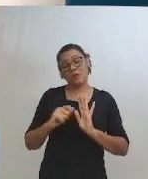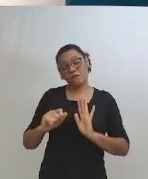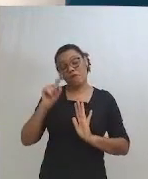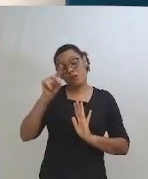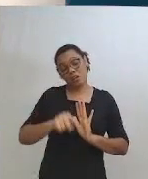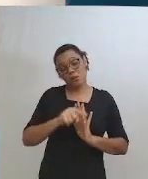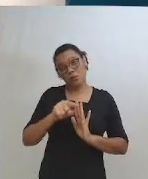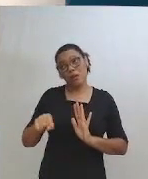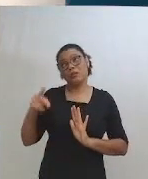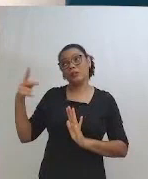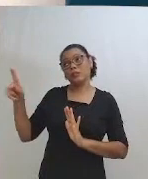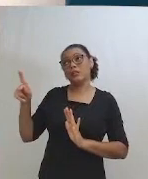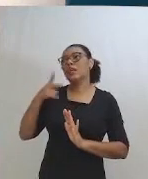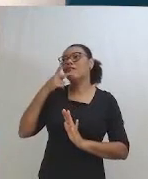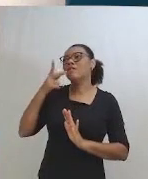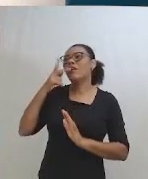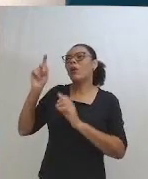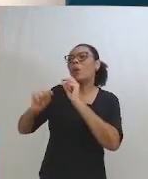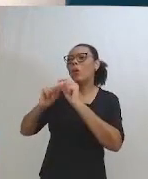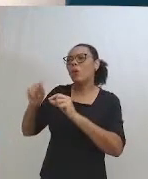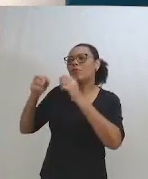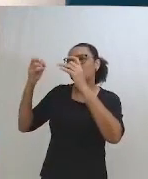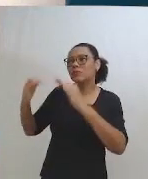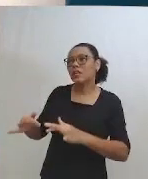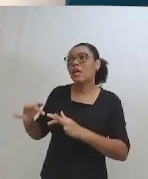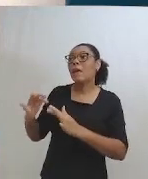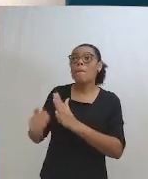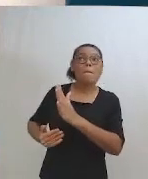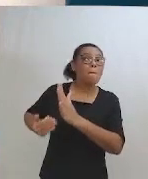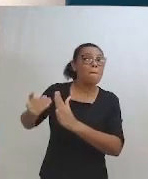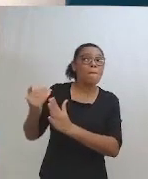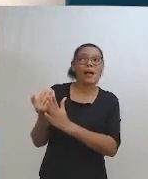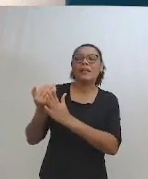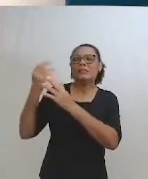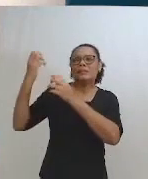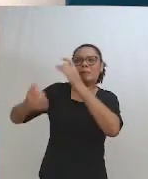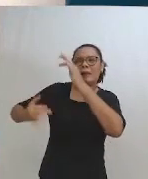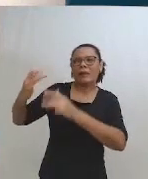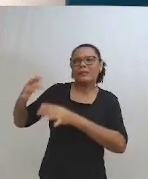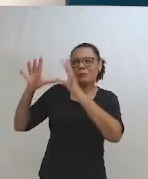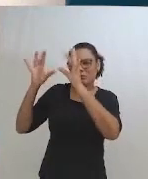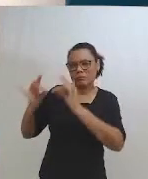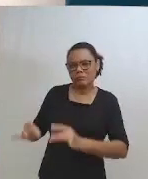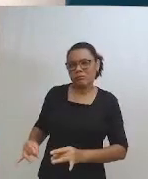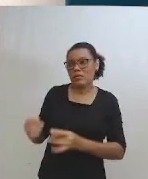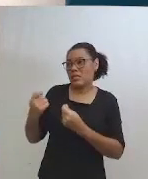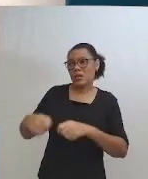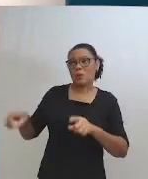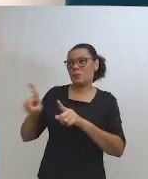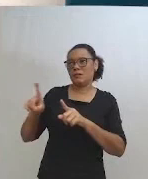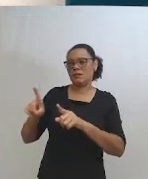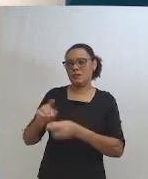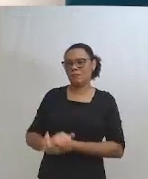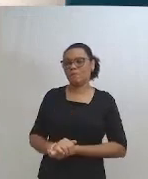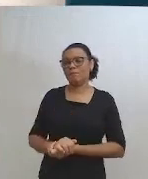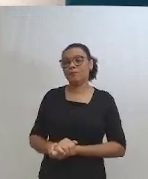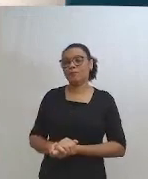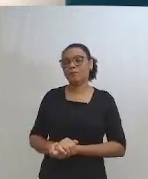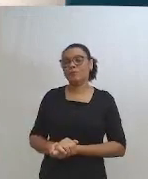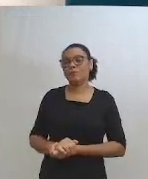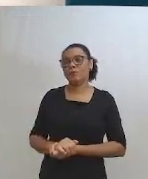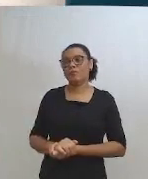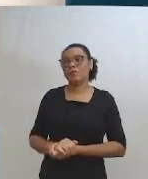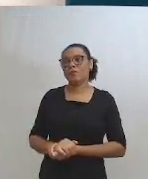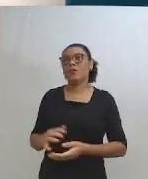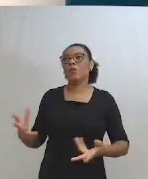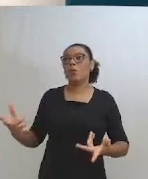do seu excesso de linguagem, inclusive por conta também do acatamento das qualificadoras. As qualificadoras do motivo fútil e